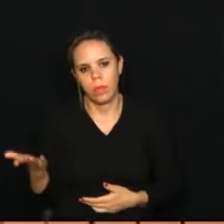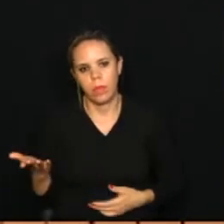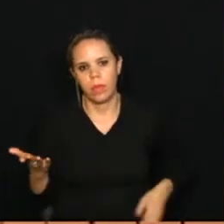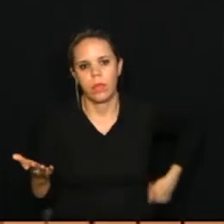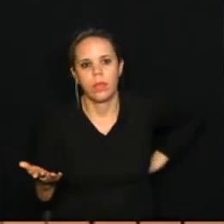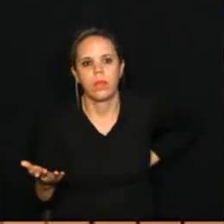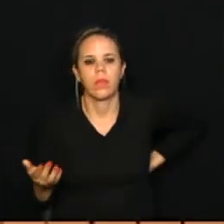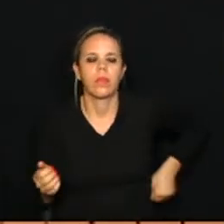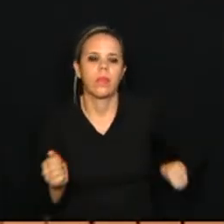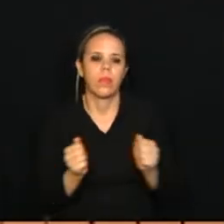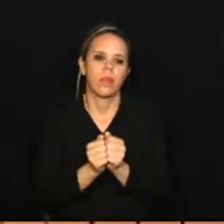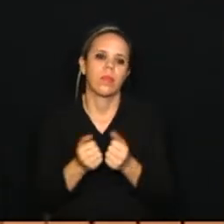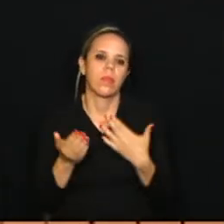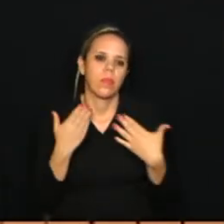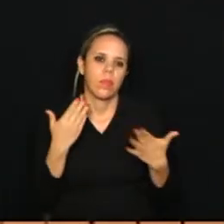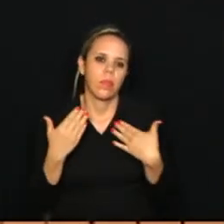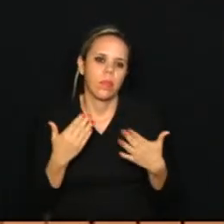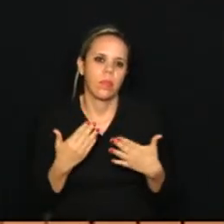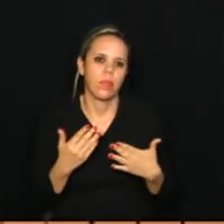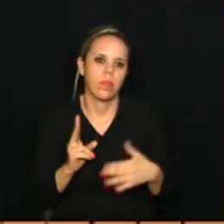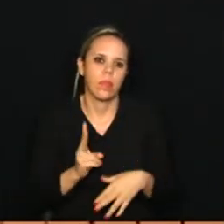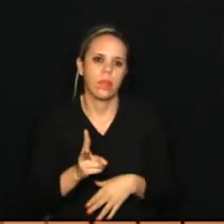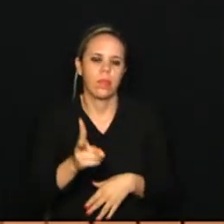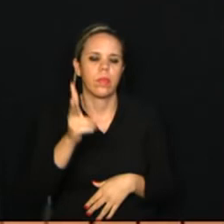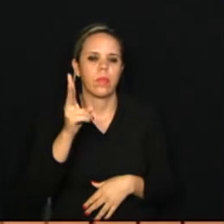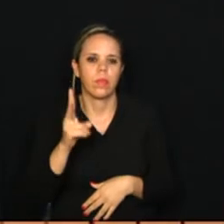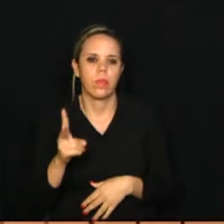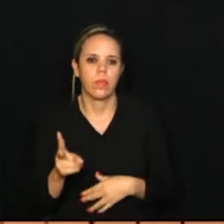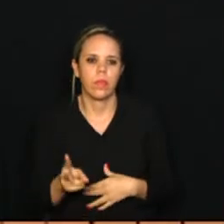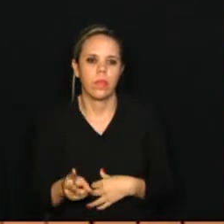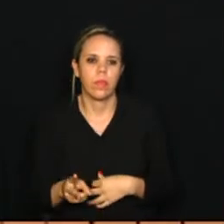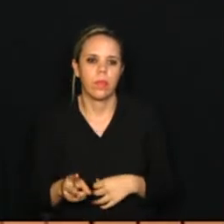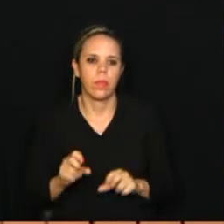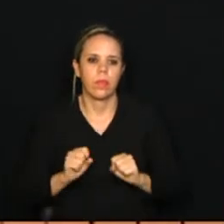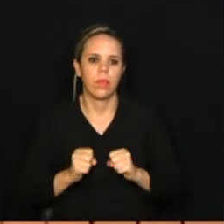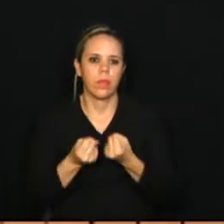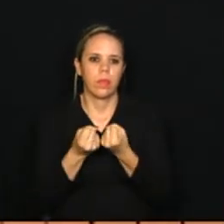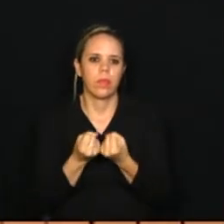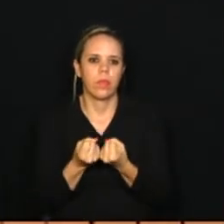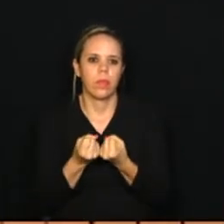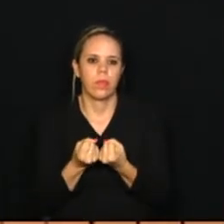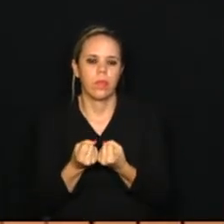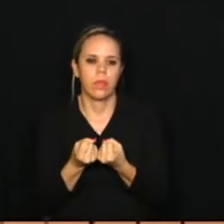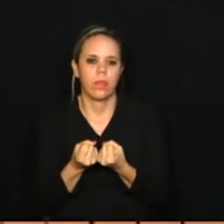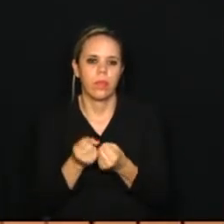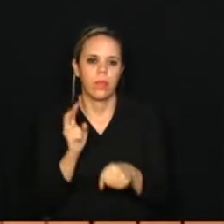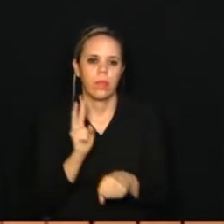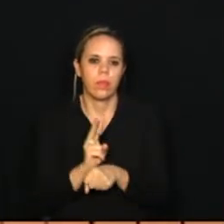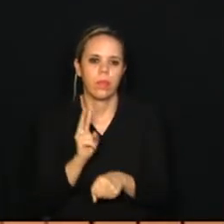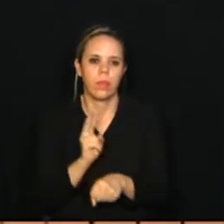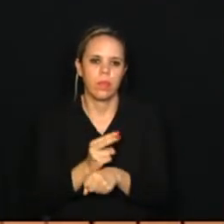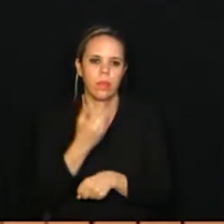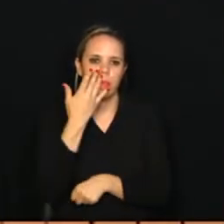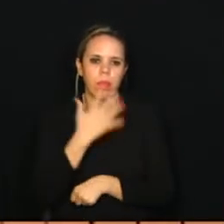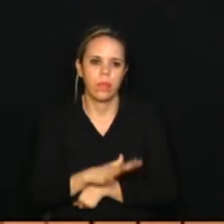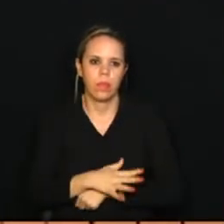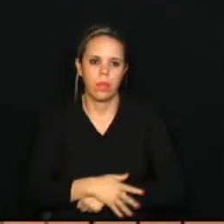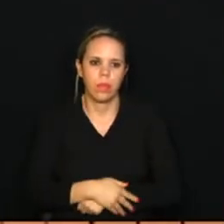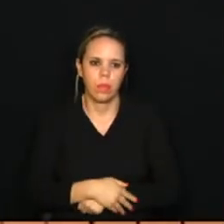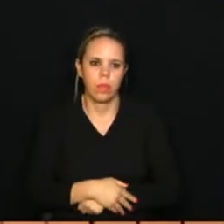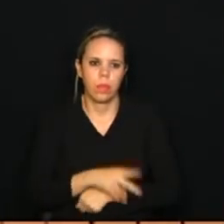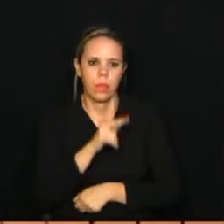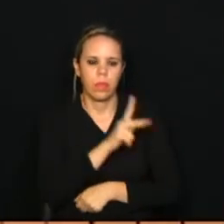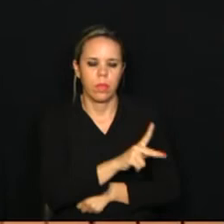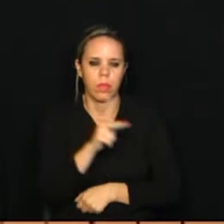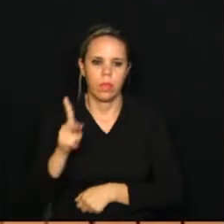junto e debatendo e continuando aí na defesa, né? Na defesa e na proteção das nossas crianças.